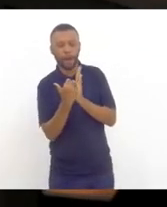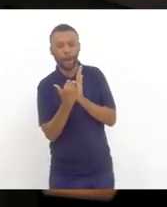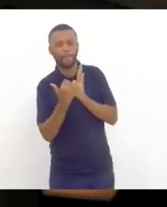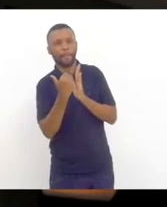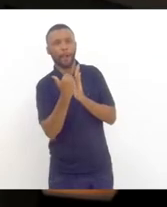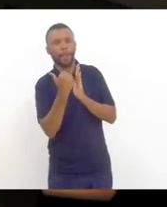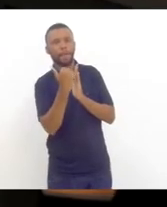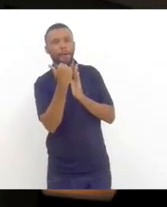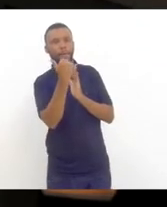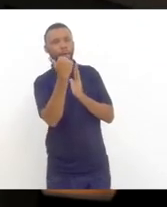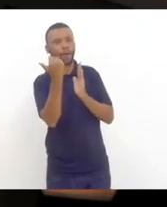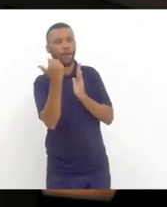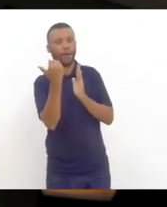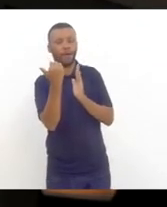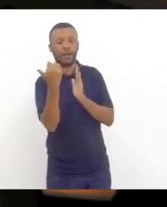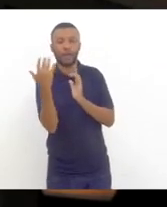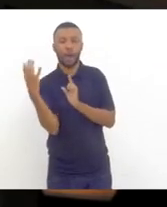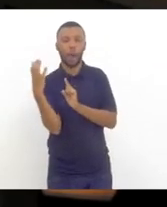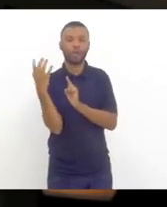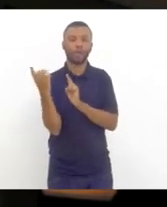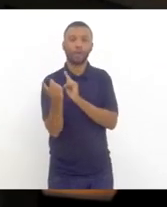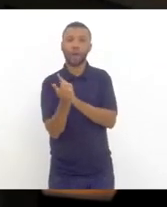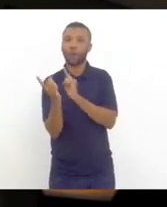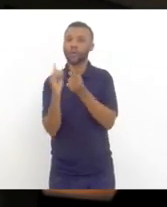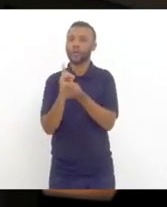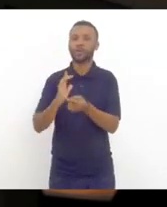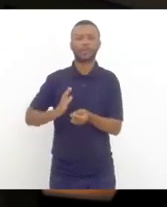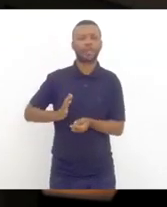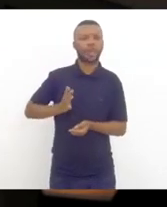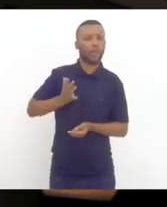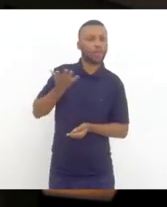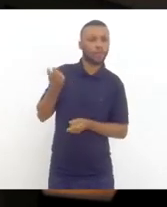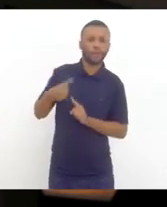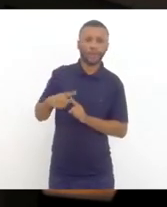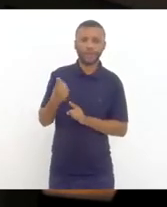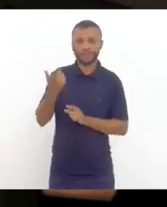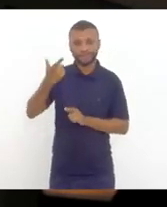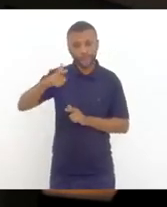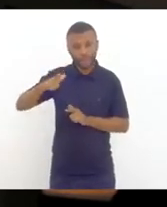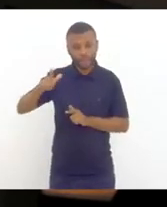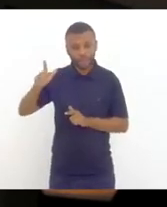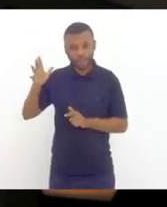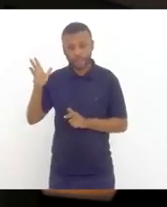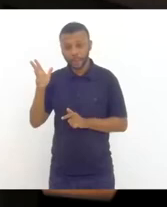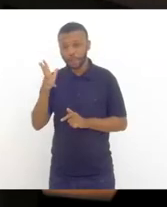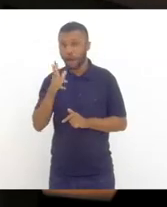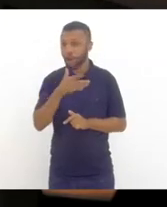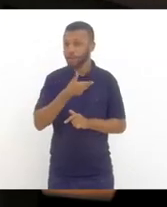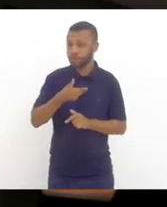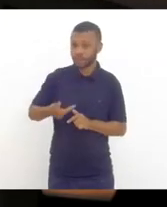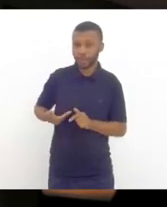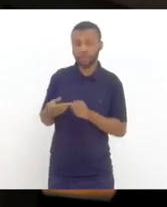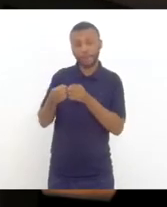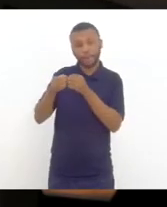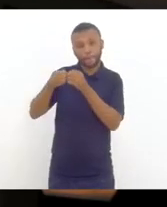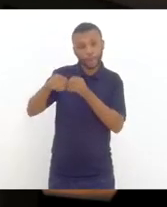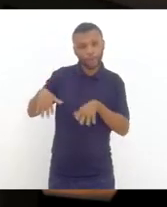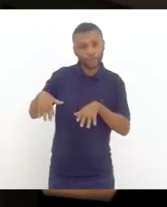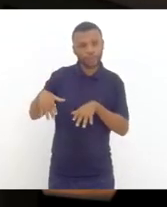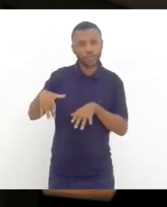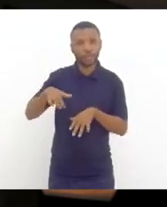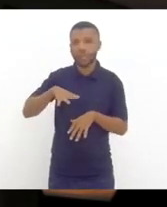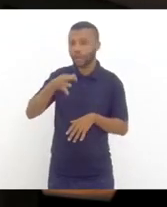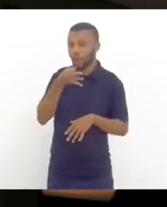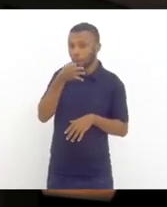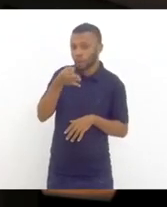é um efeito inverso, assim, terrível, porque quanto mais o Estado demora, mais prejudicado fica nesse argumento